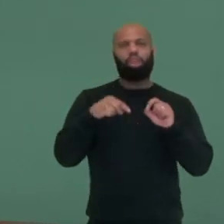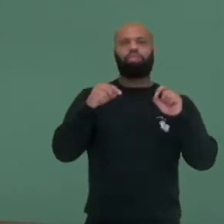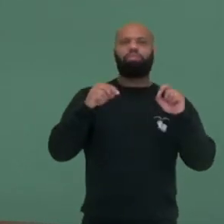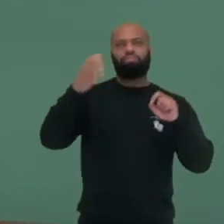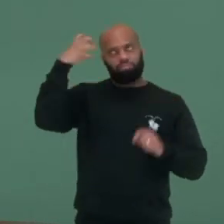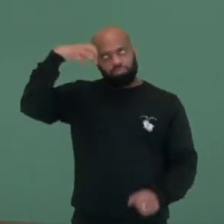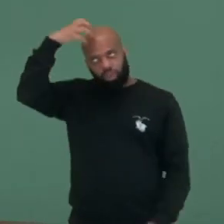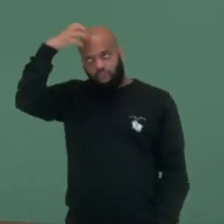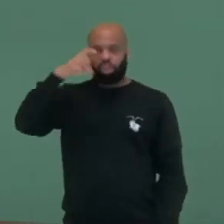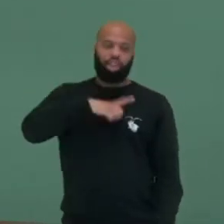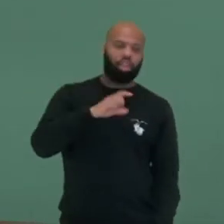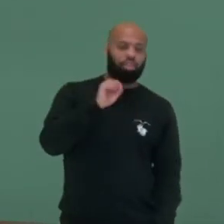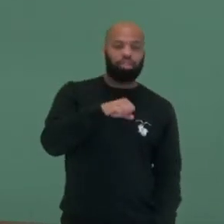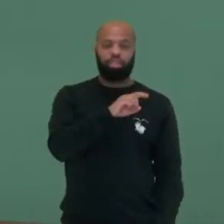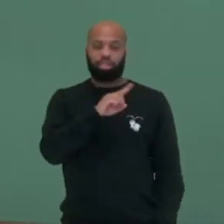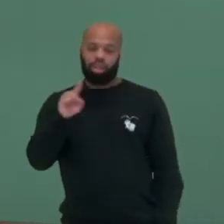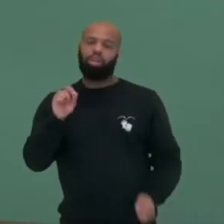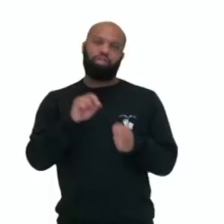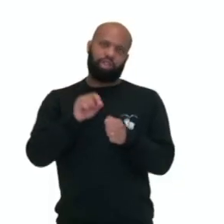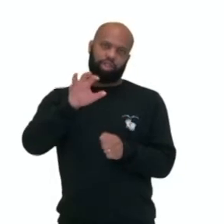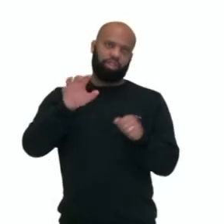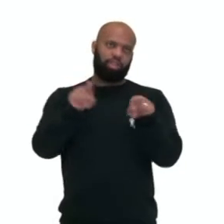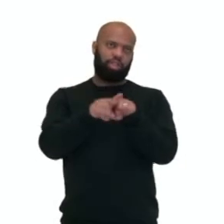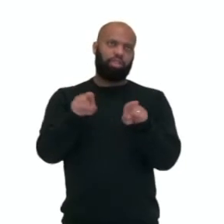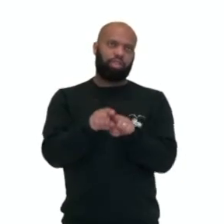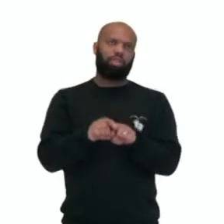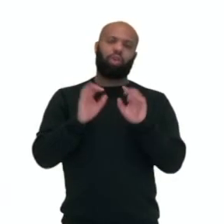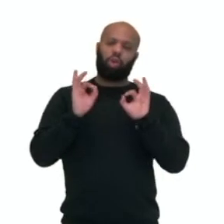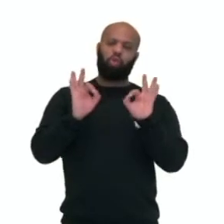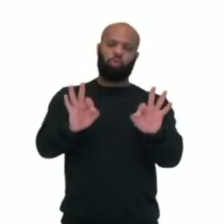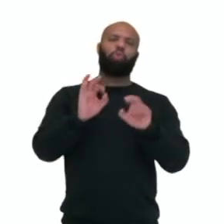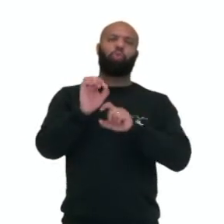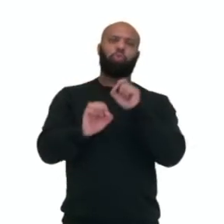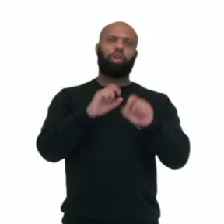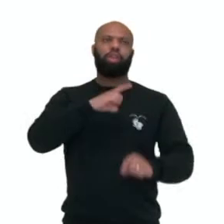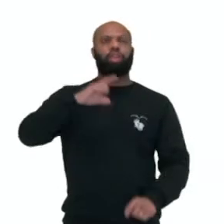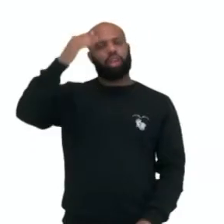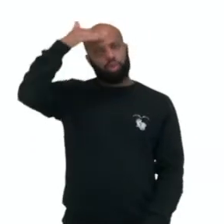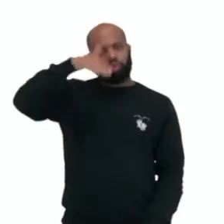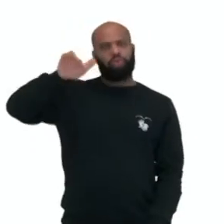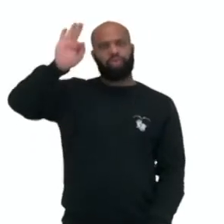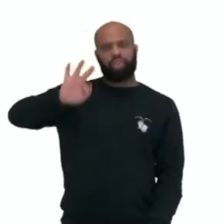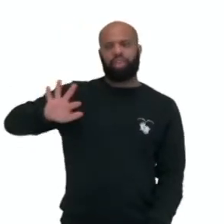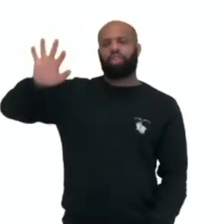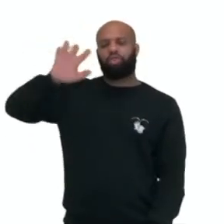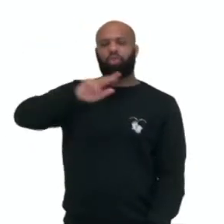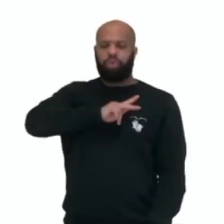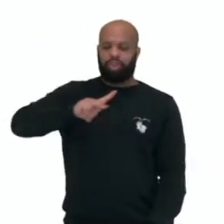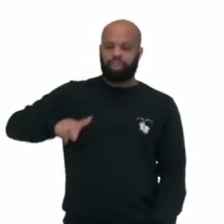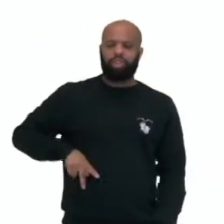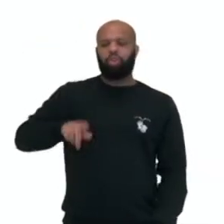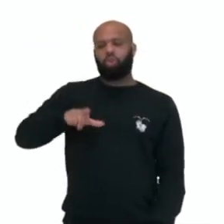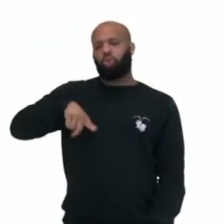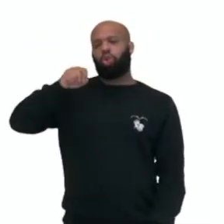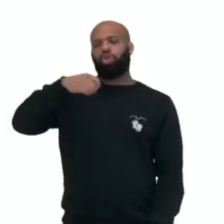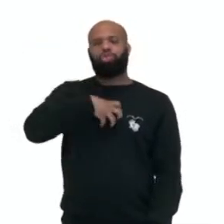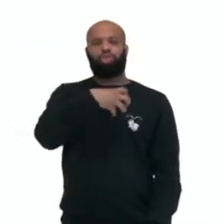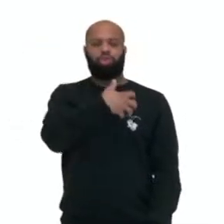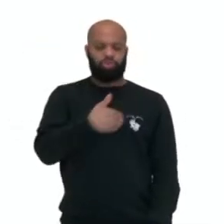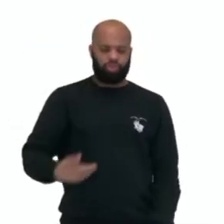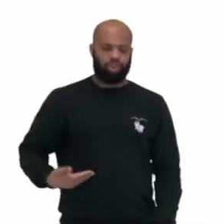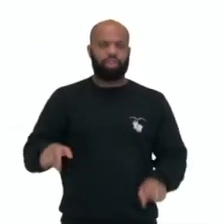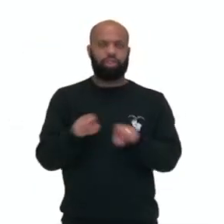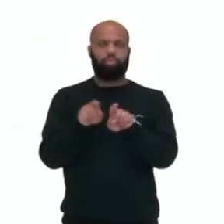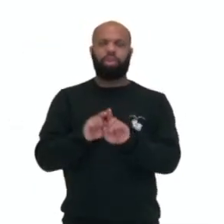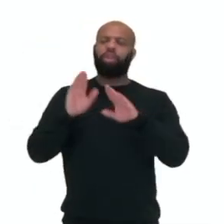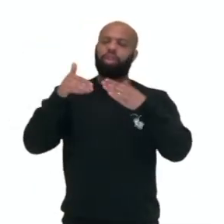esse plebiscito foi realizado para confirmar a República Federativa e Presidencialista como forma de governo.